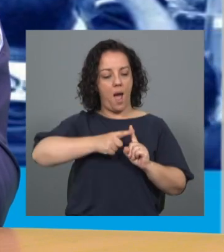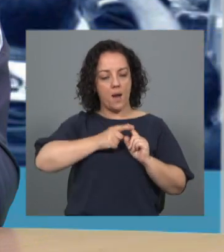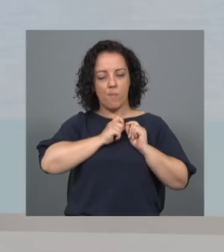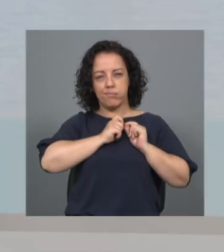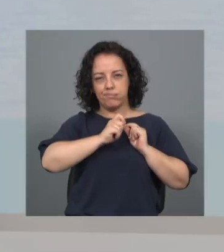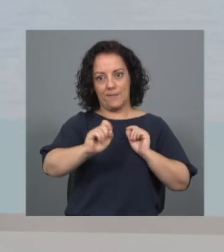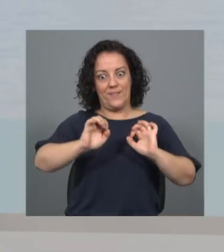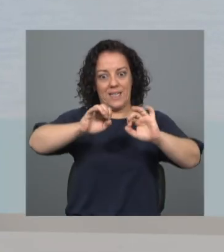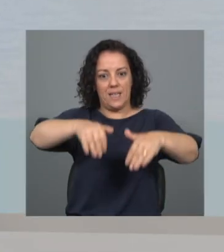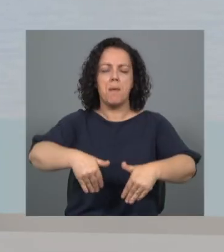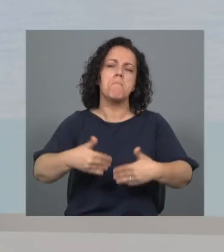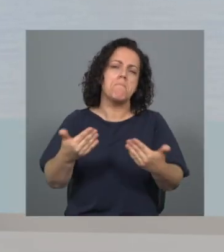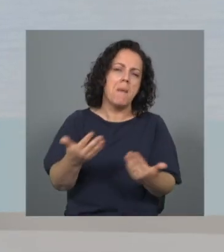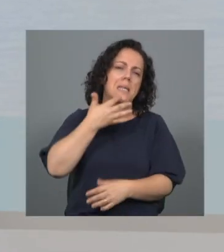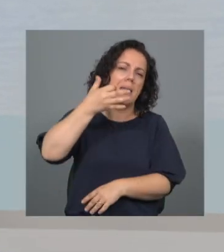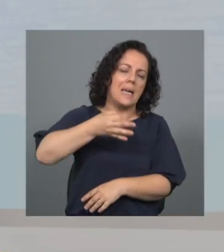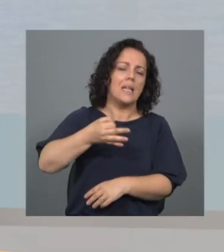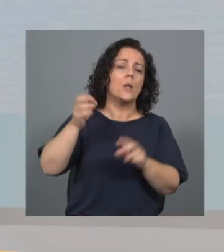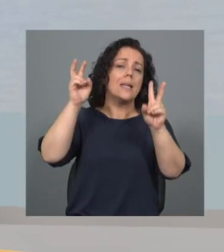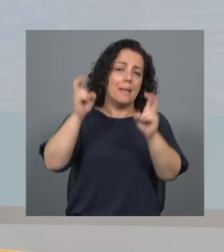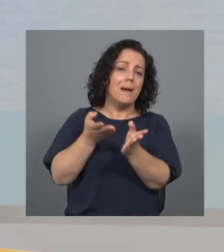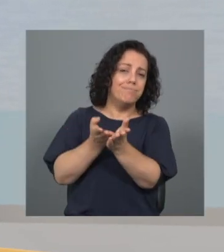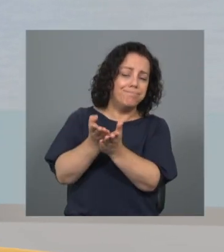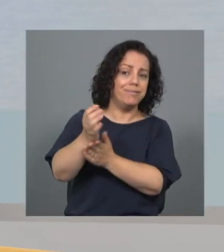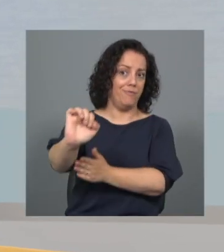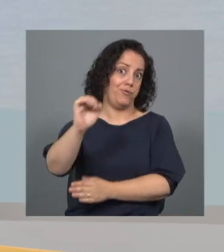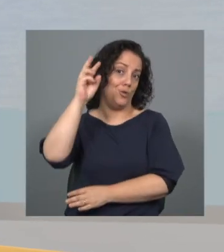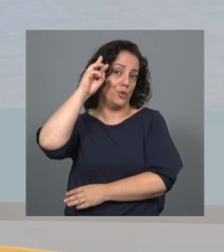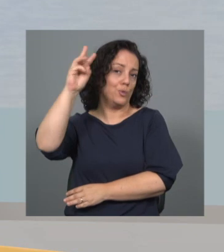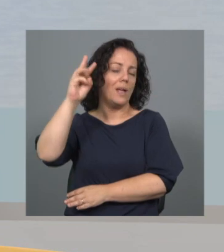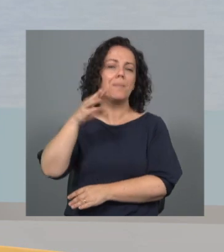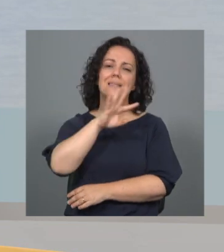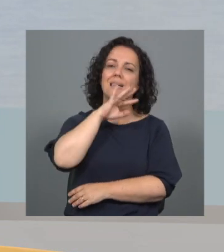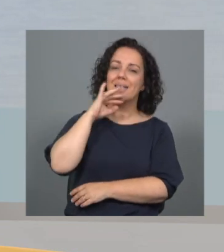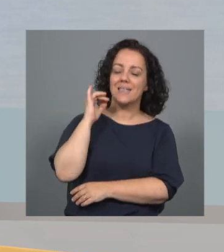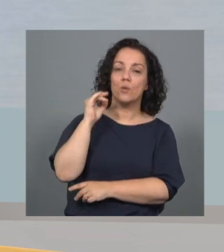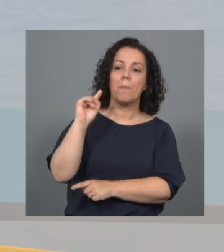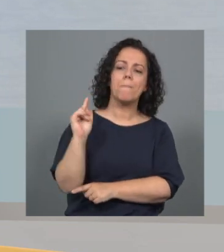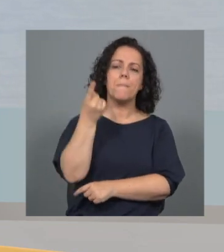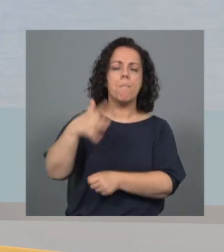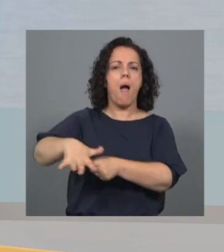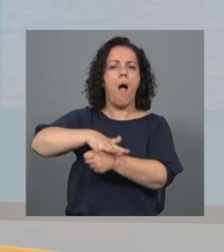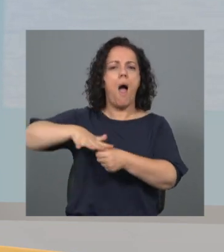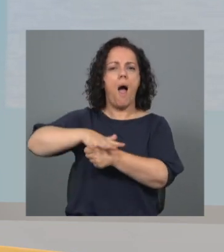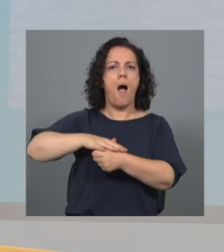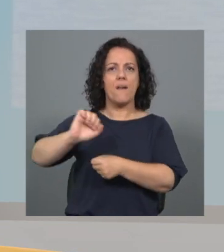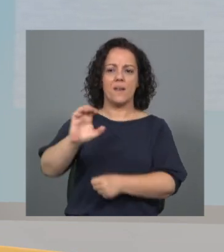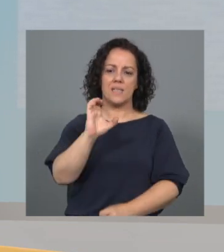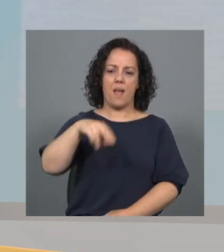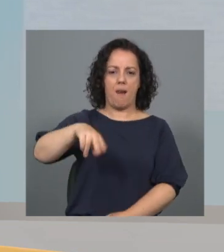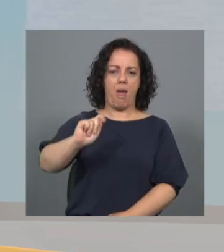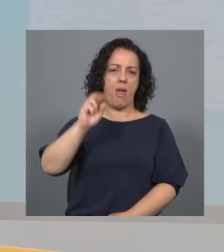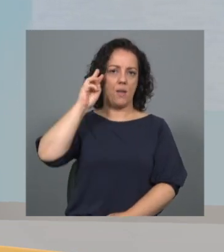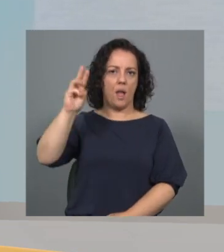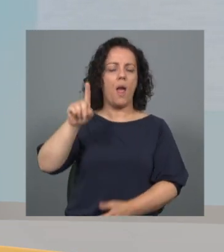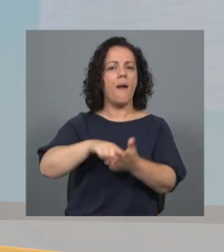relançamento desta causa, pelo menos para os escuteiros. Achei curioso que a primeira área abrangida pelo CNE é precisamente a